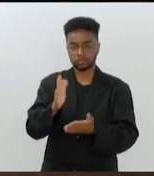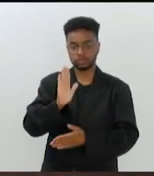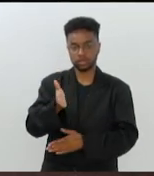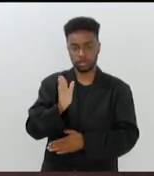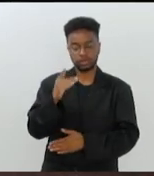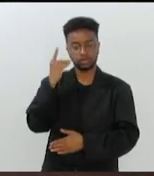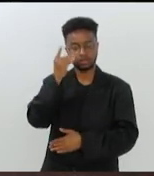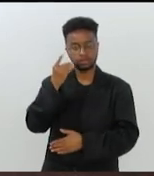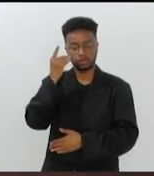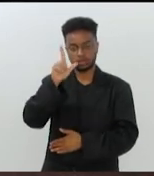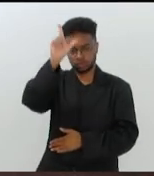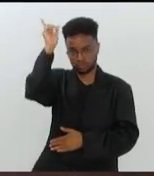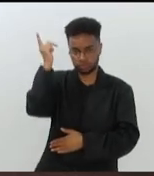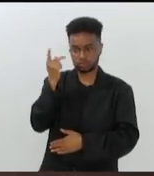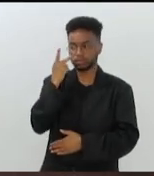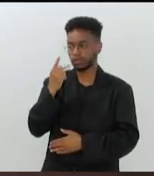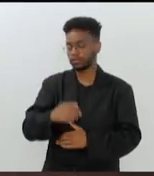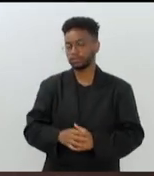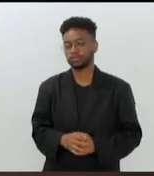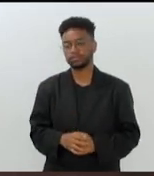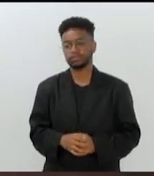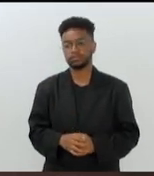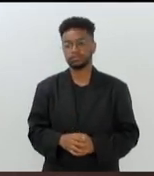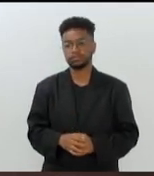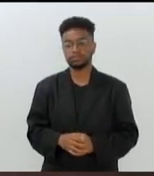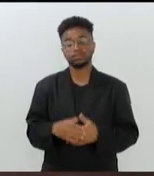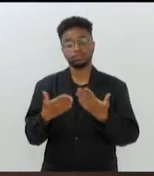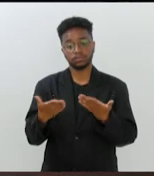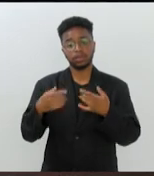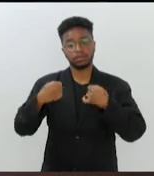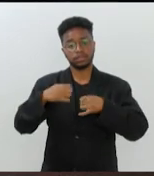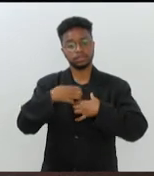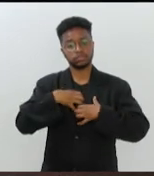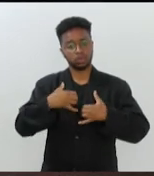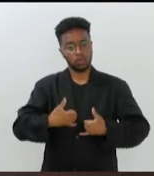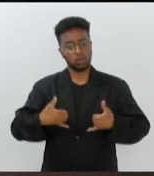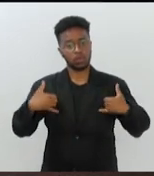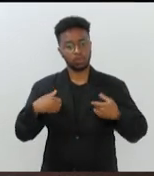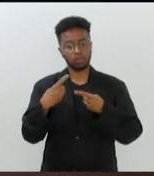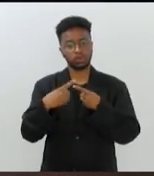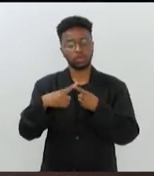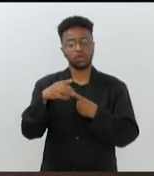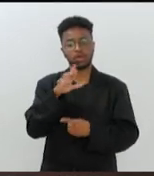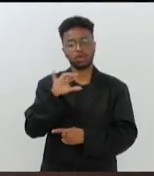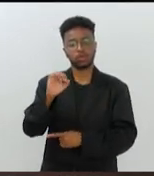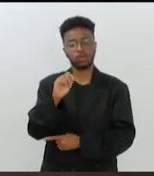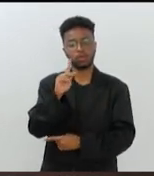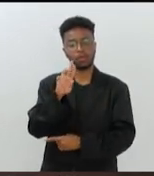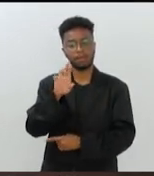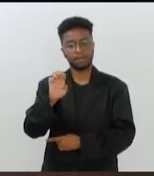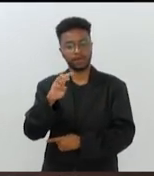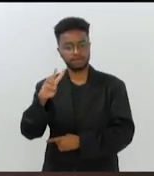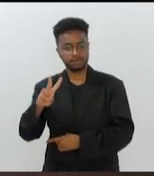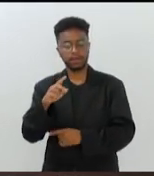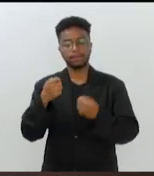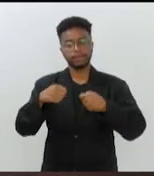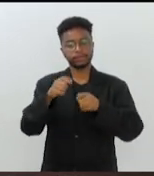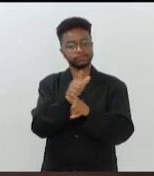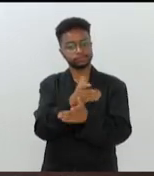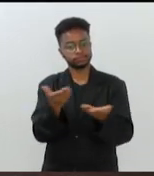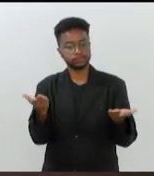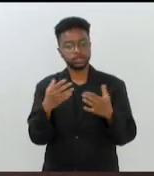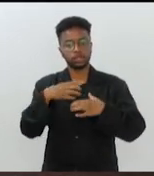deputado Luiz Paulo, deve ser motivo de orgulho. Rio Previdência deve ser motivo de orgulho para todos nós e